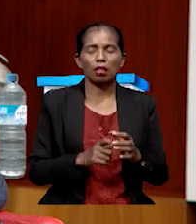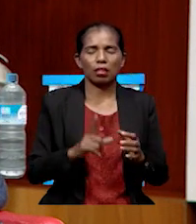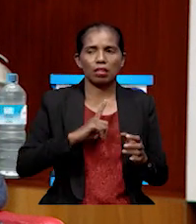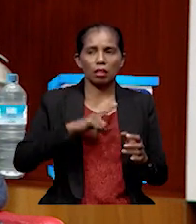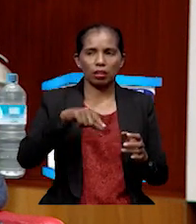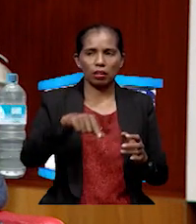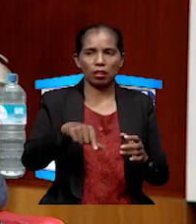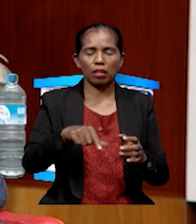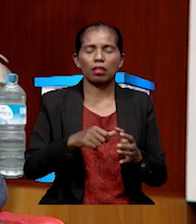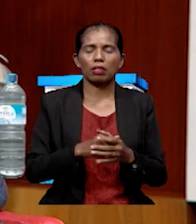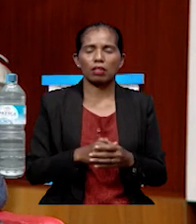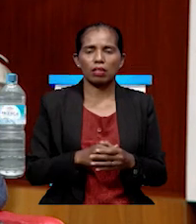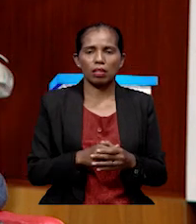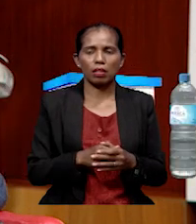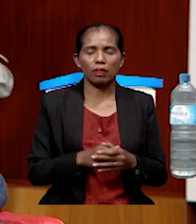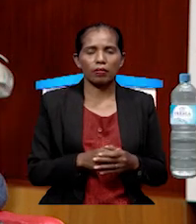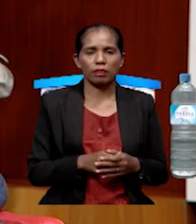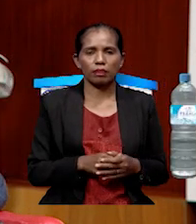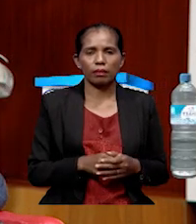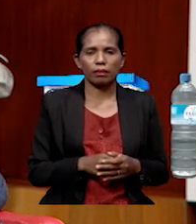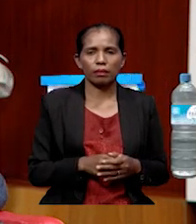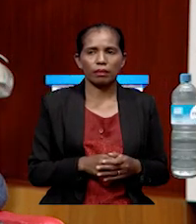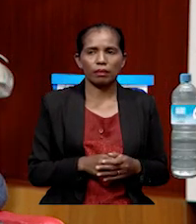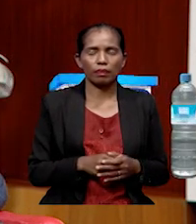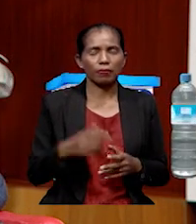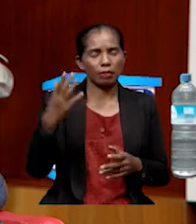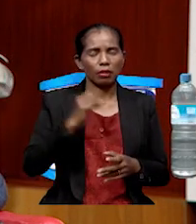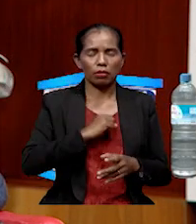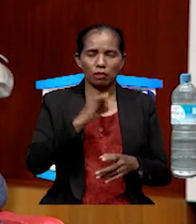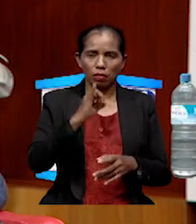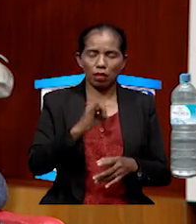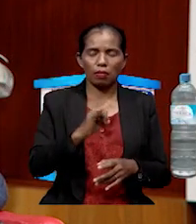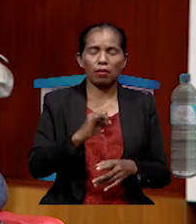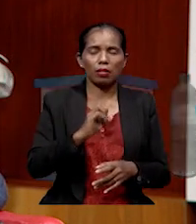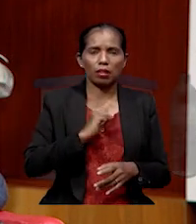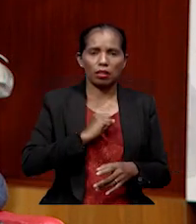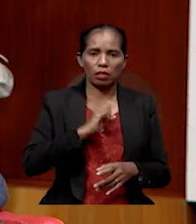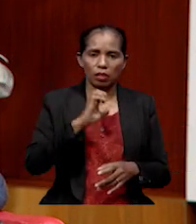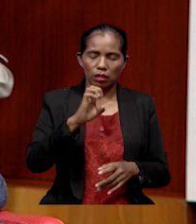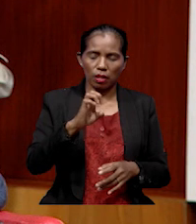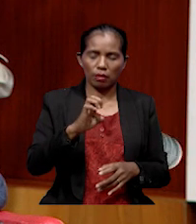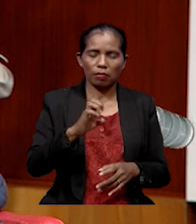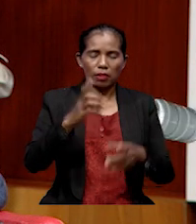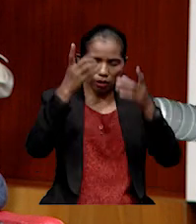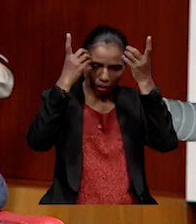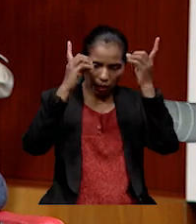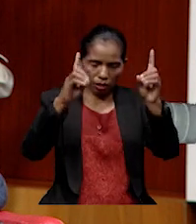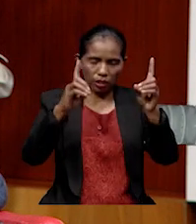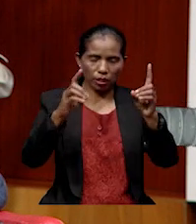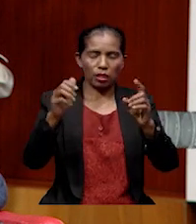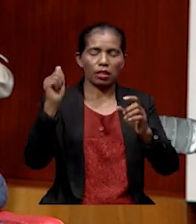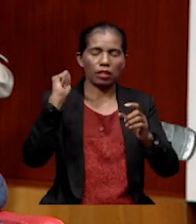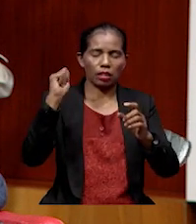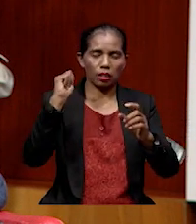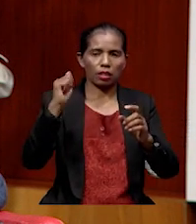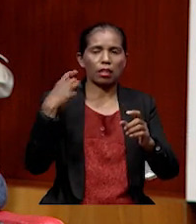balo e da rua e a sua Isarneba, e a Sameneba, decide a tua candidata a mim para presidente e a mim